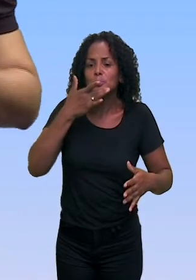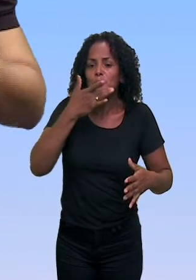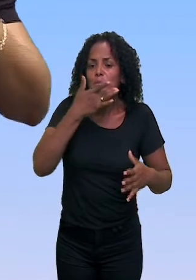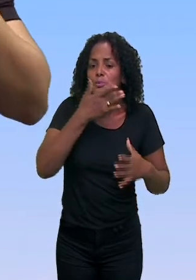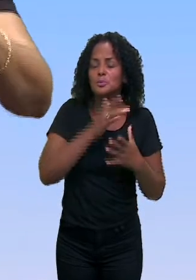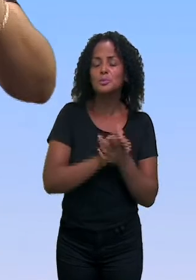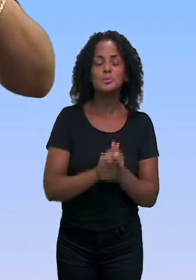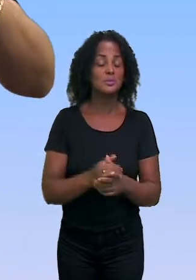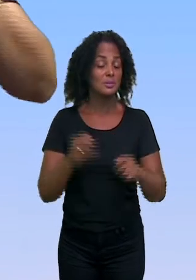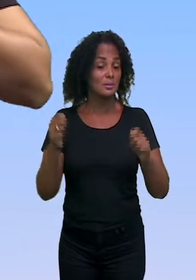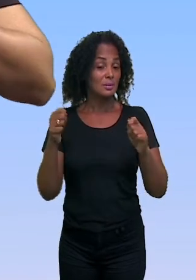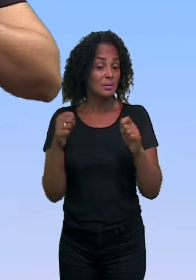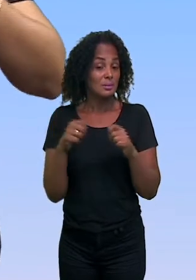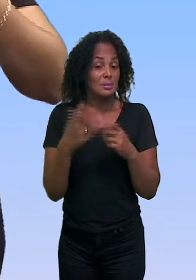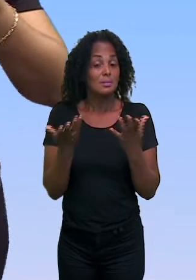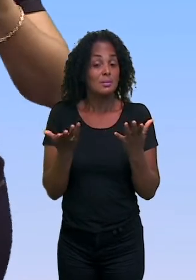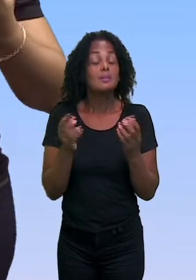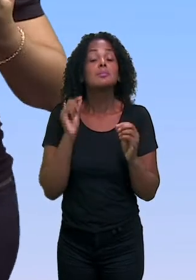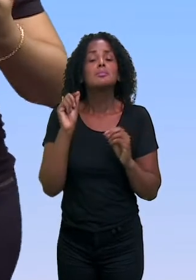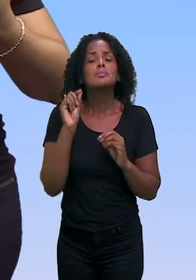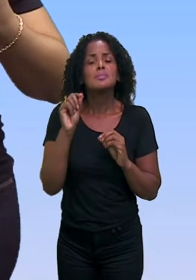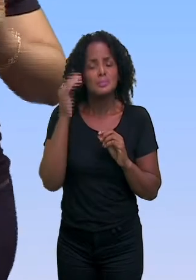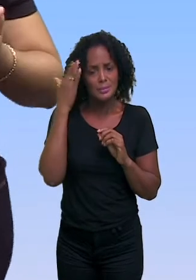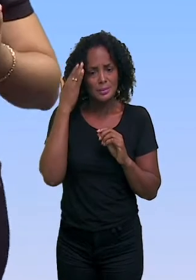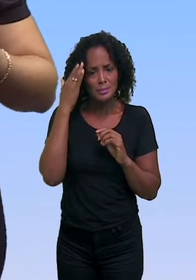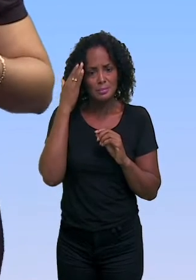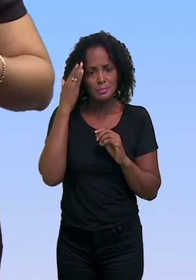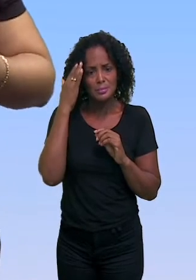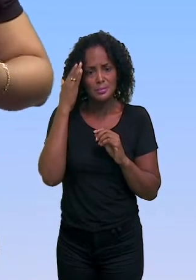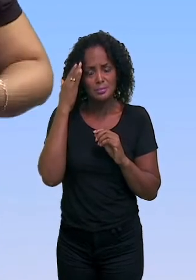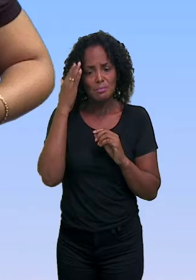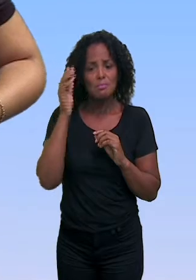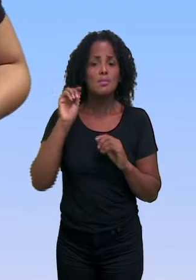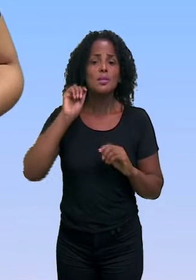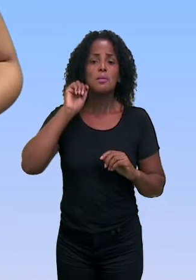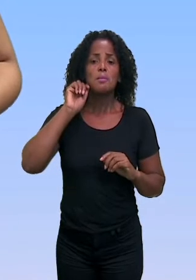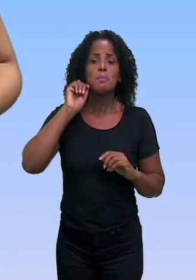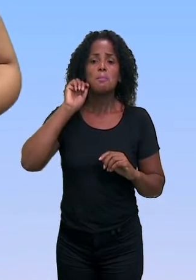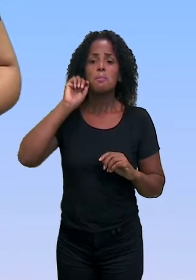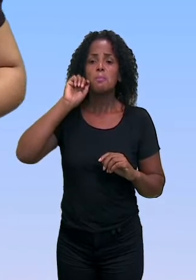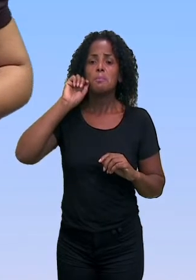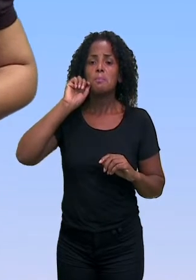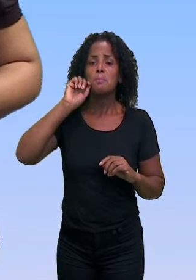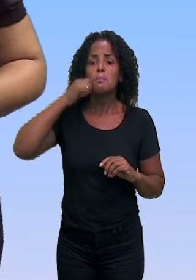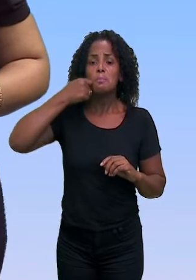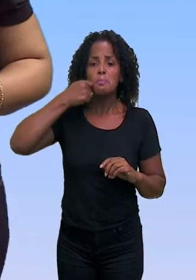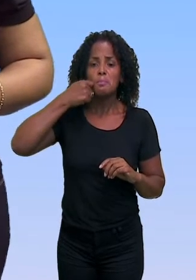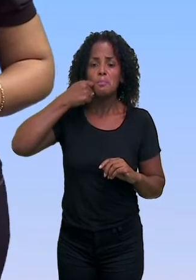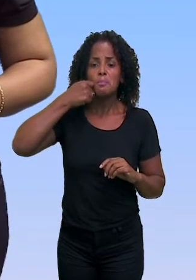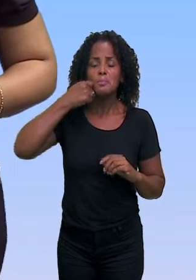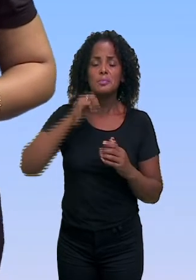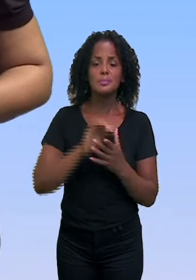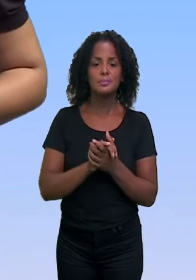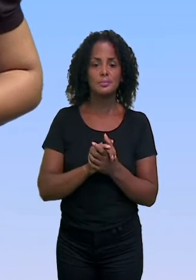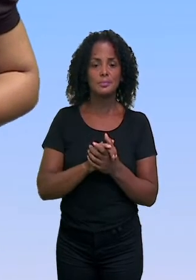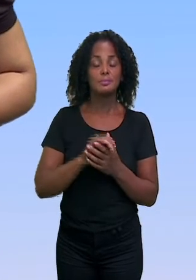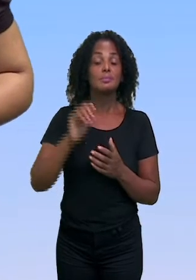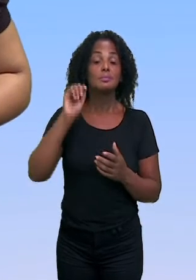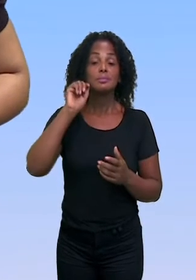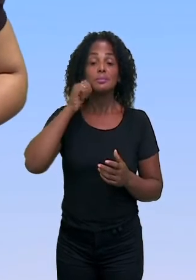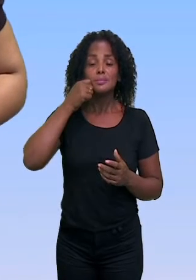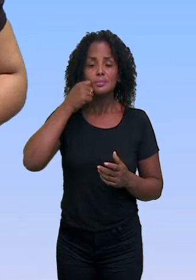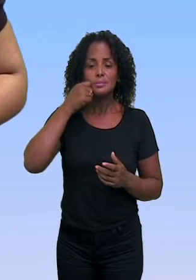o padeiro padeiro em inglês Baker a